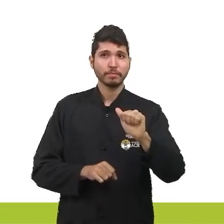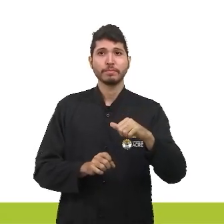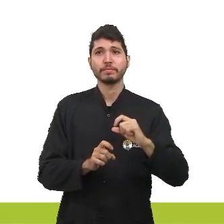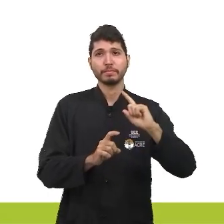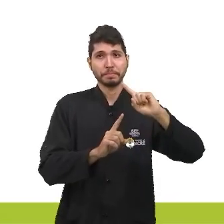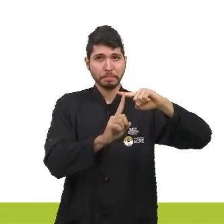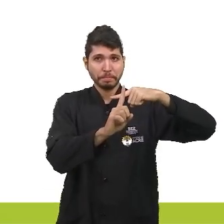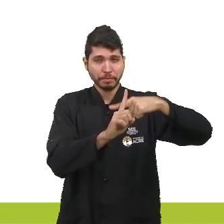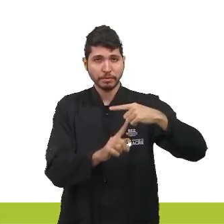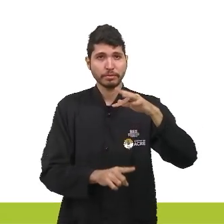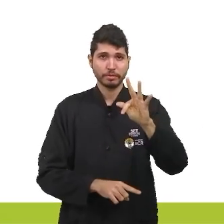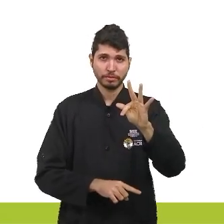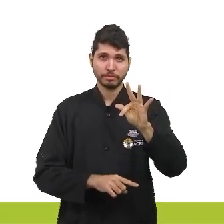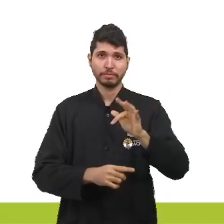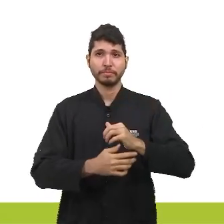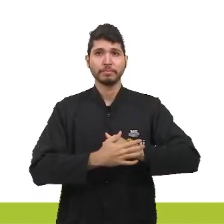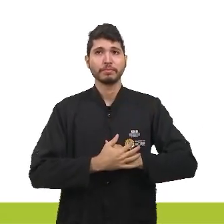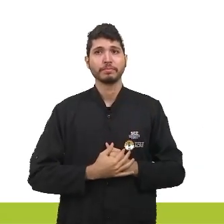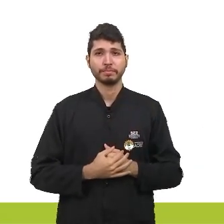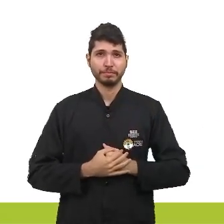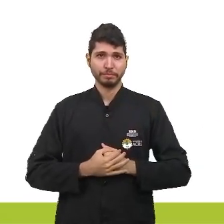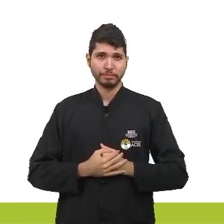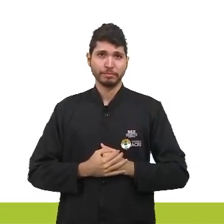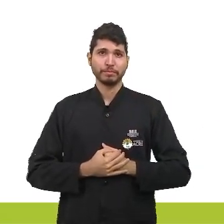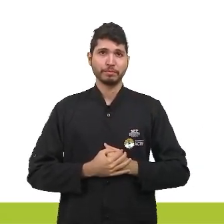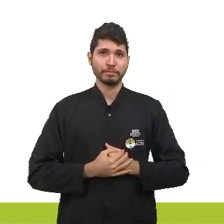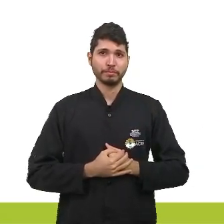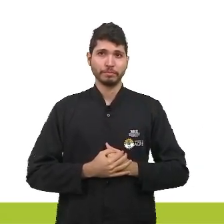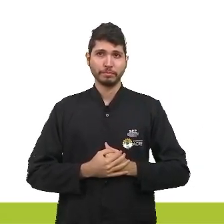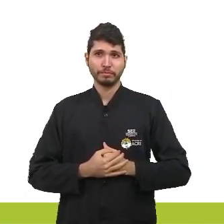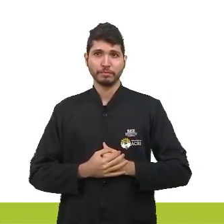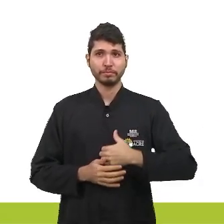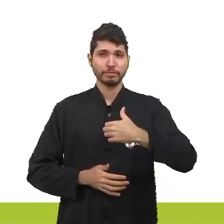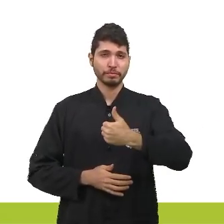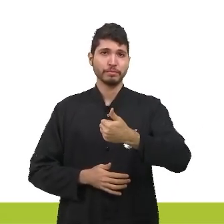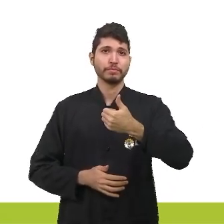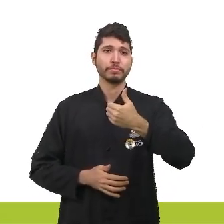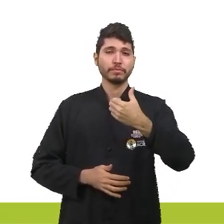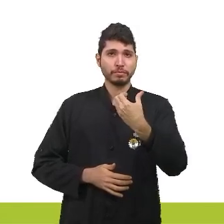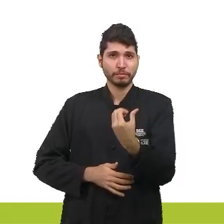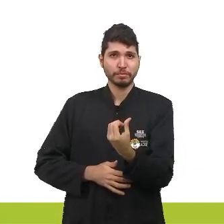F dá quanto? Então, 16